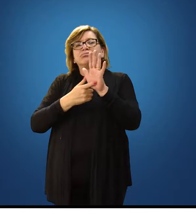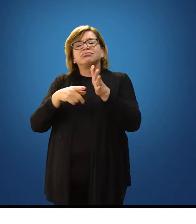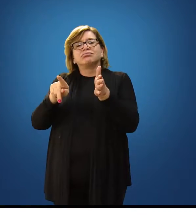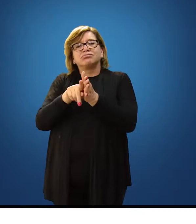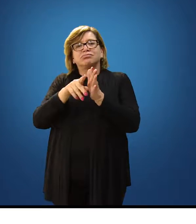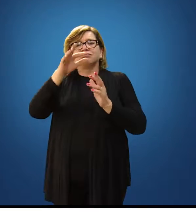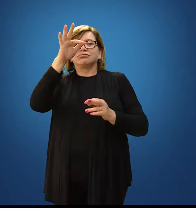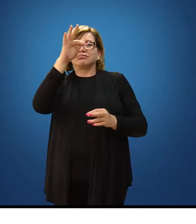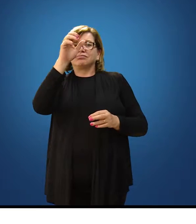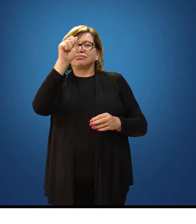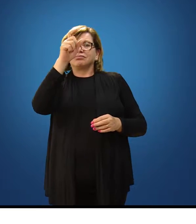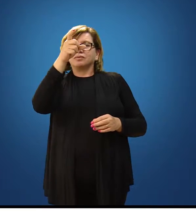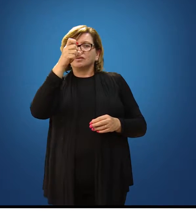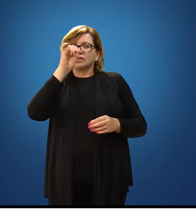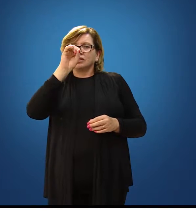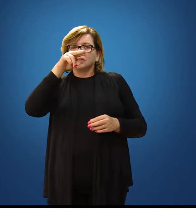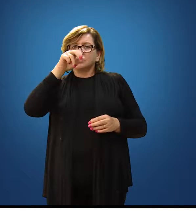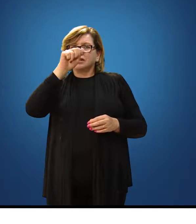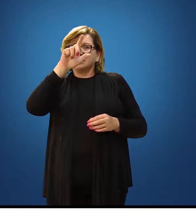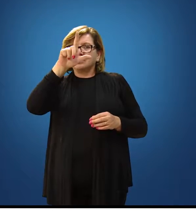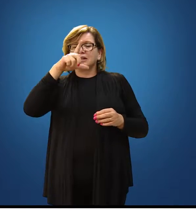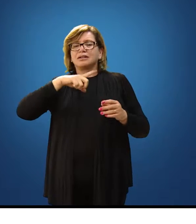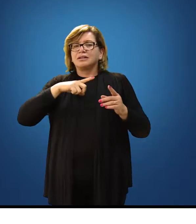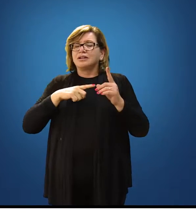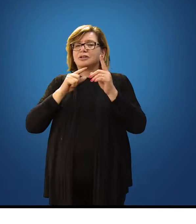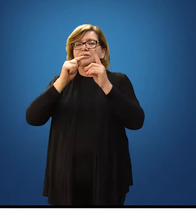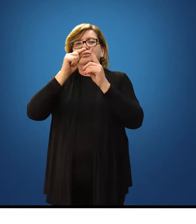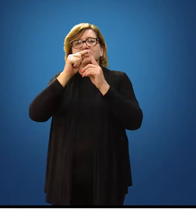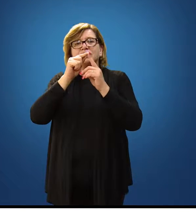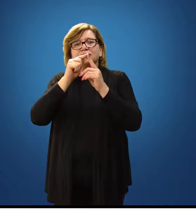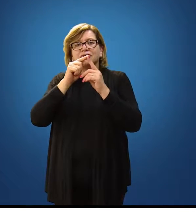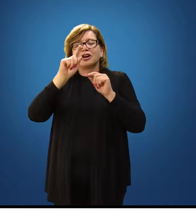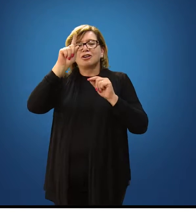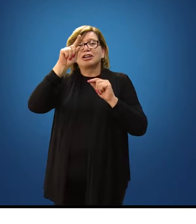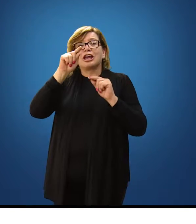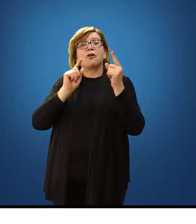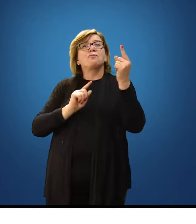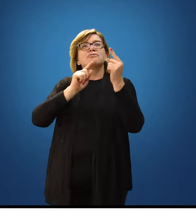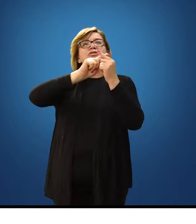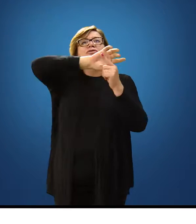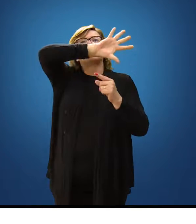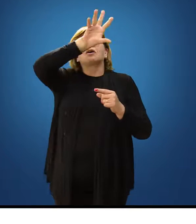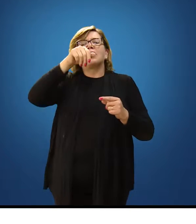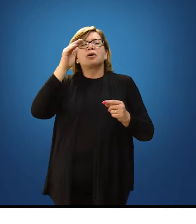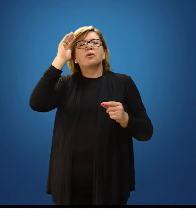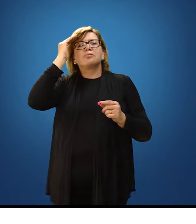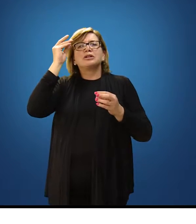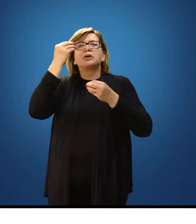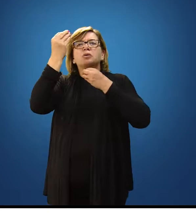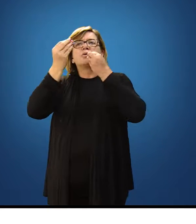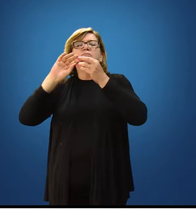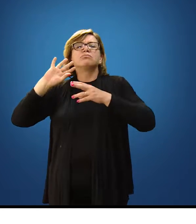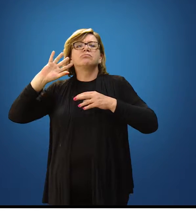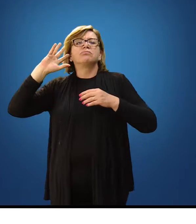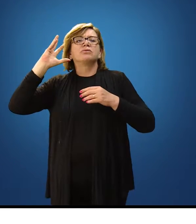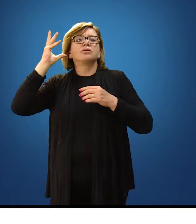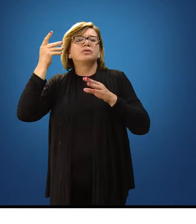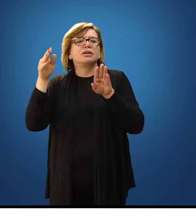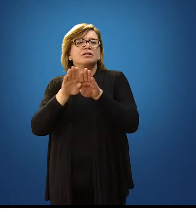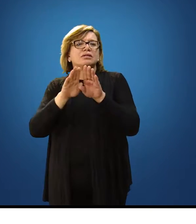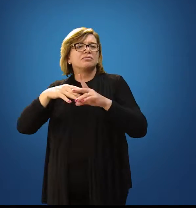nós temos esse objetivo aqui. Compreender a manifestação e as implicações